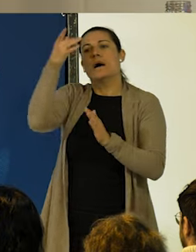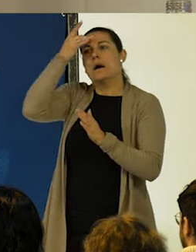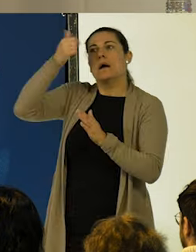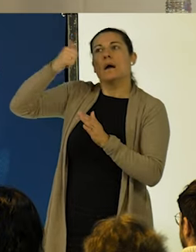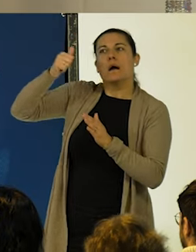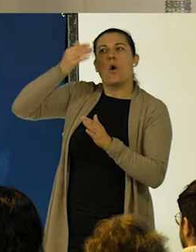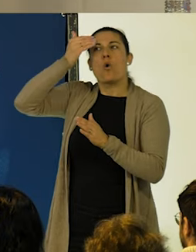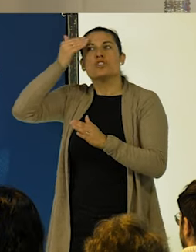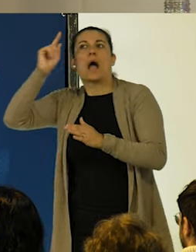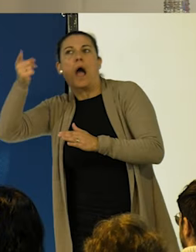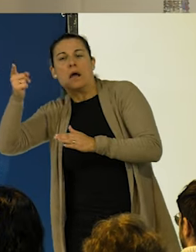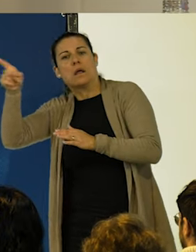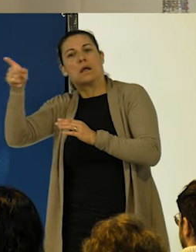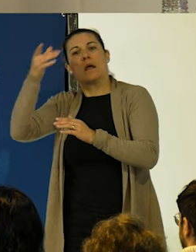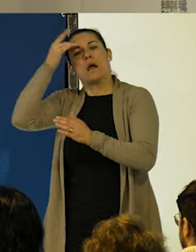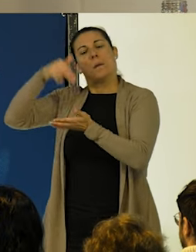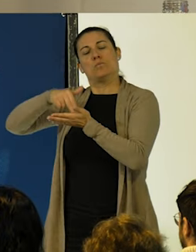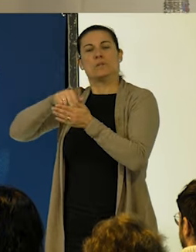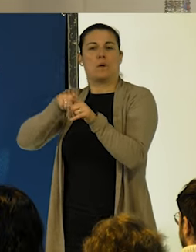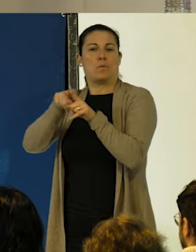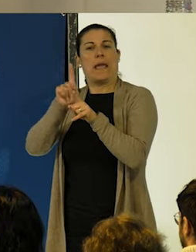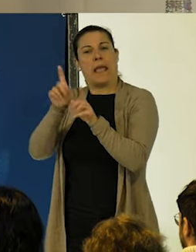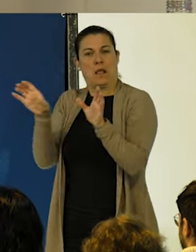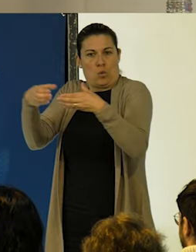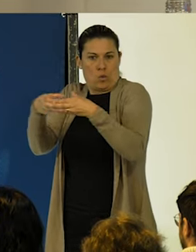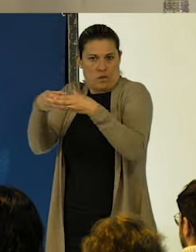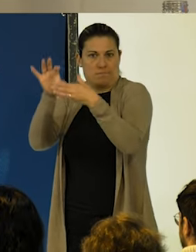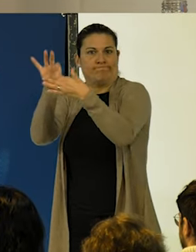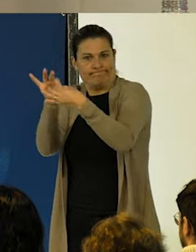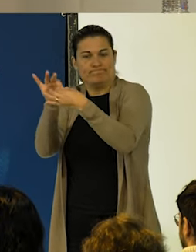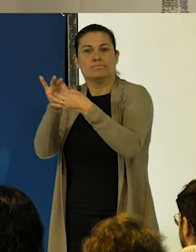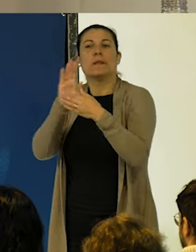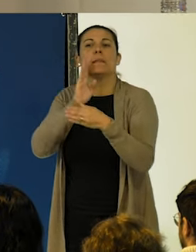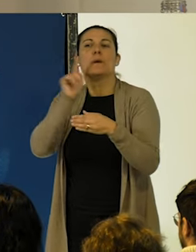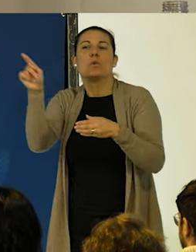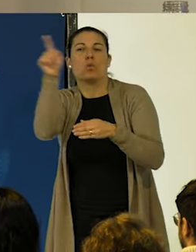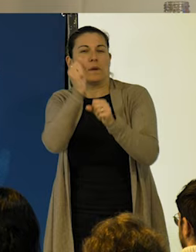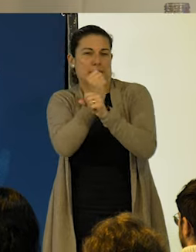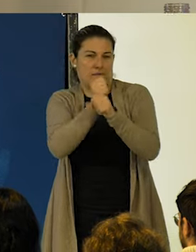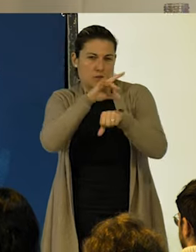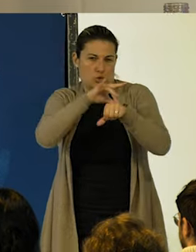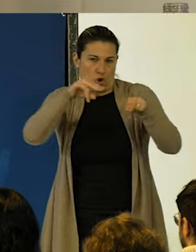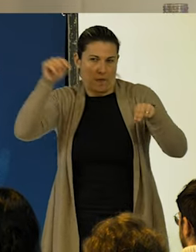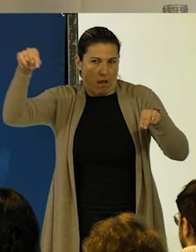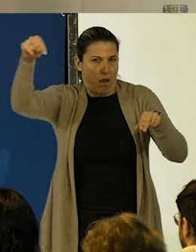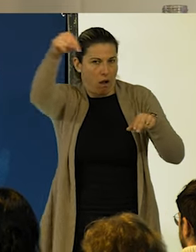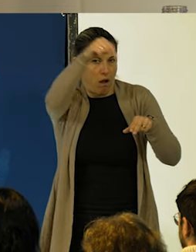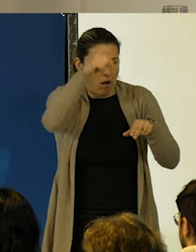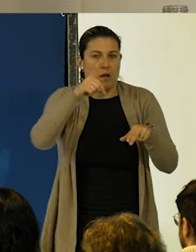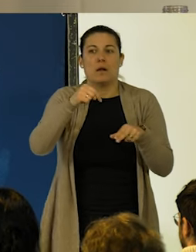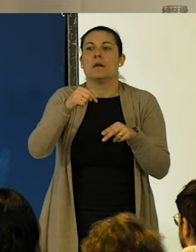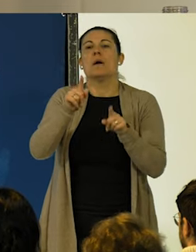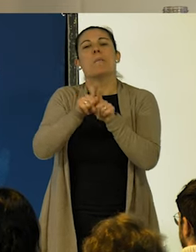é exercida como uma posição política coletiva em determinados serviços, em determinados hospitais, como